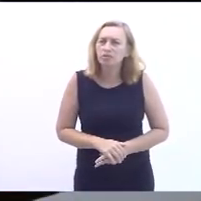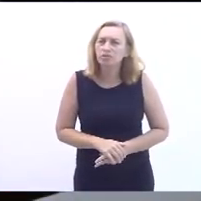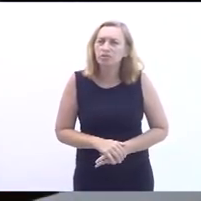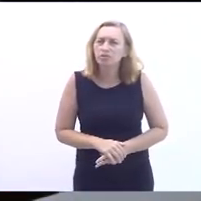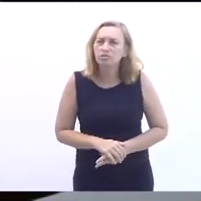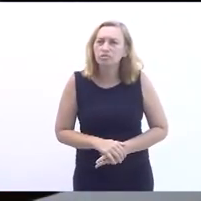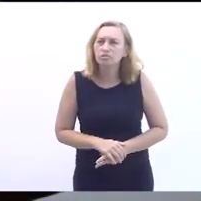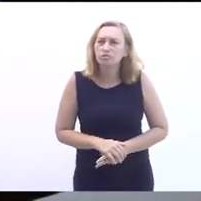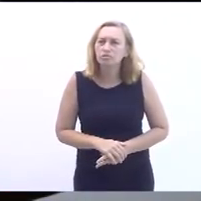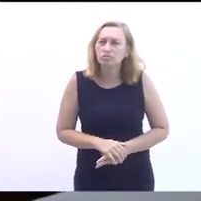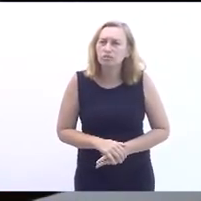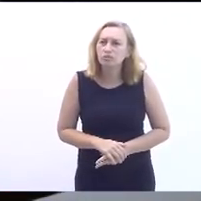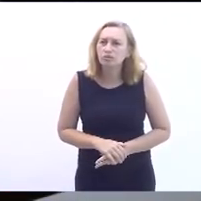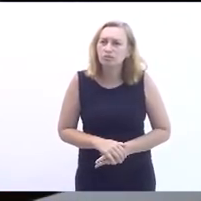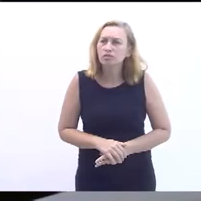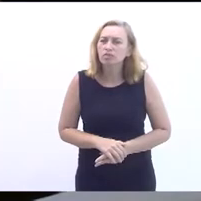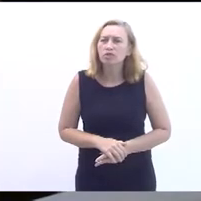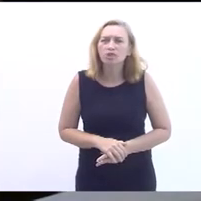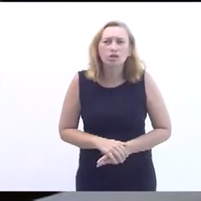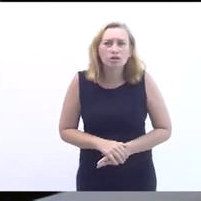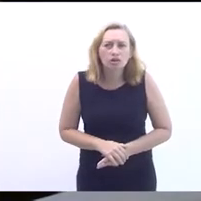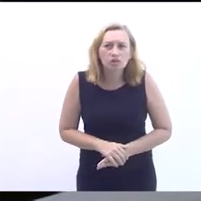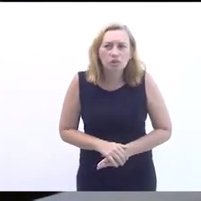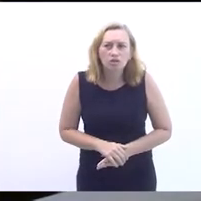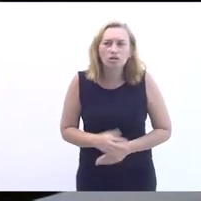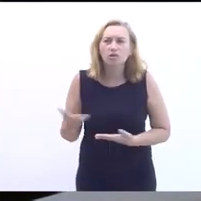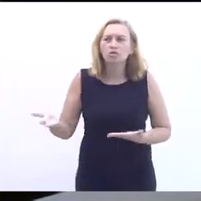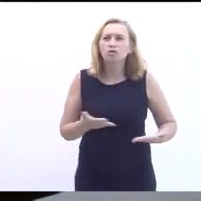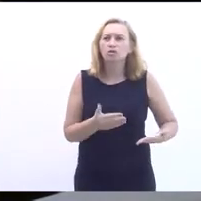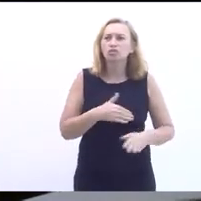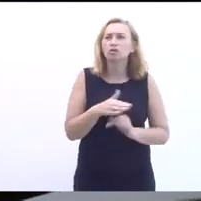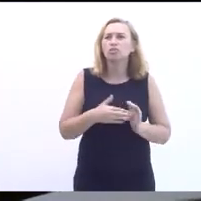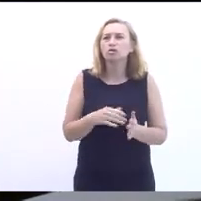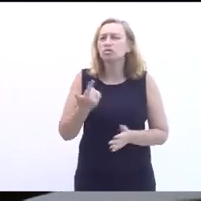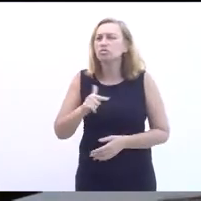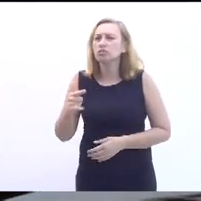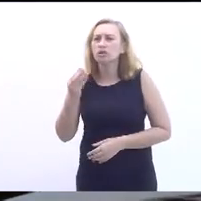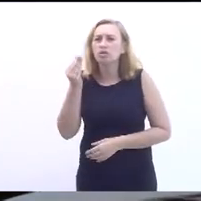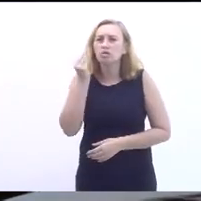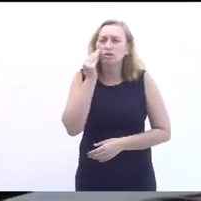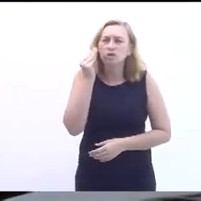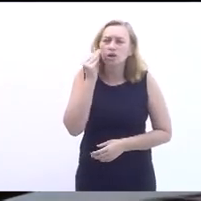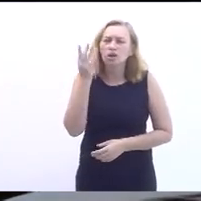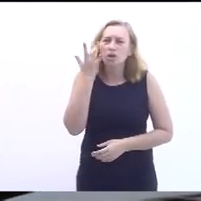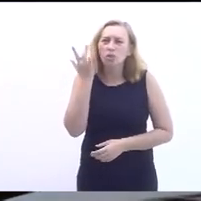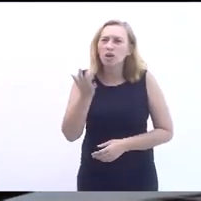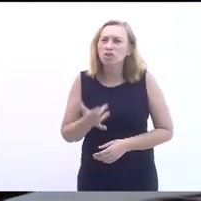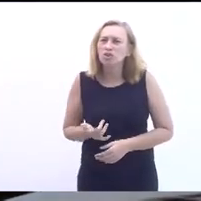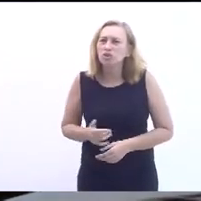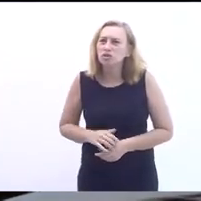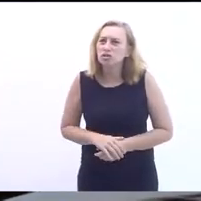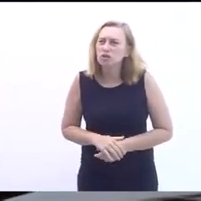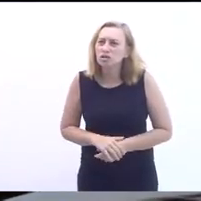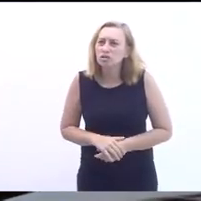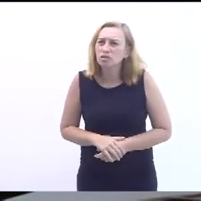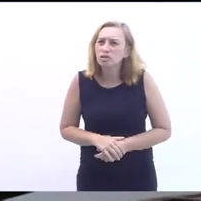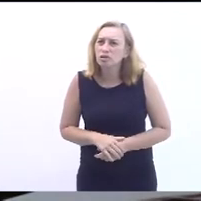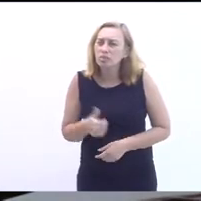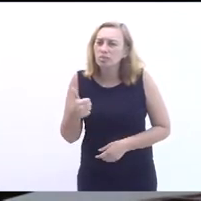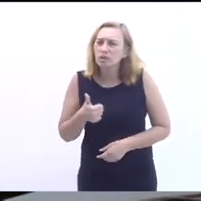assim convido todos assim não teve oportunidade eu acho que a tanto a